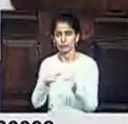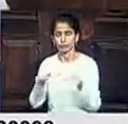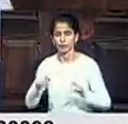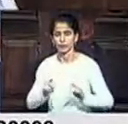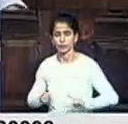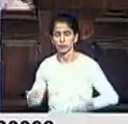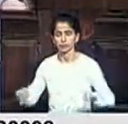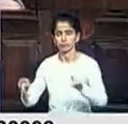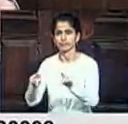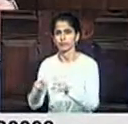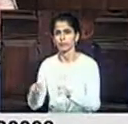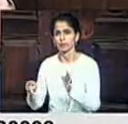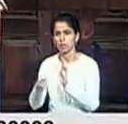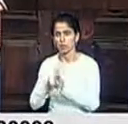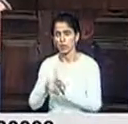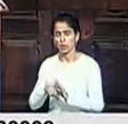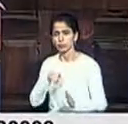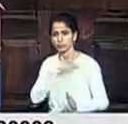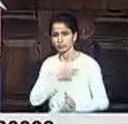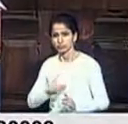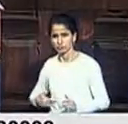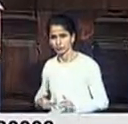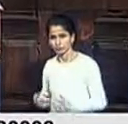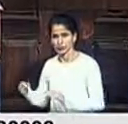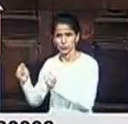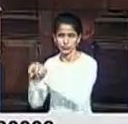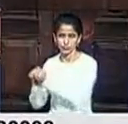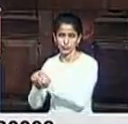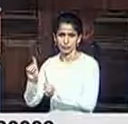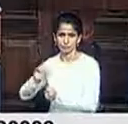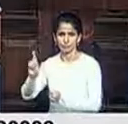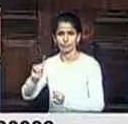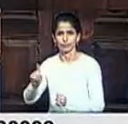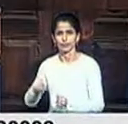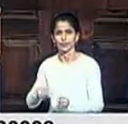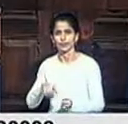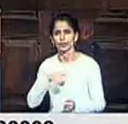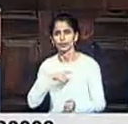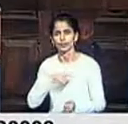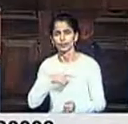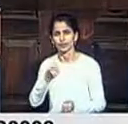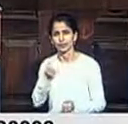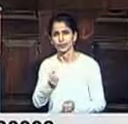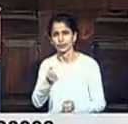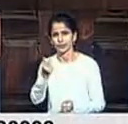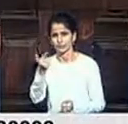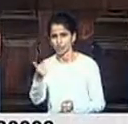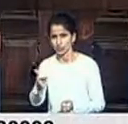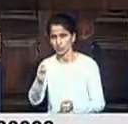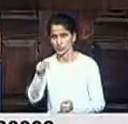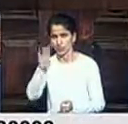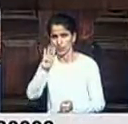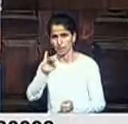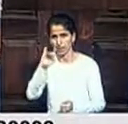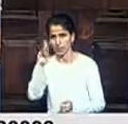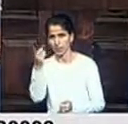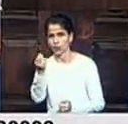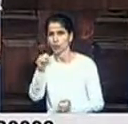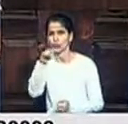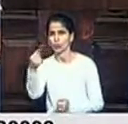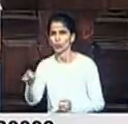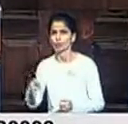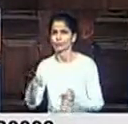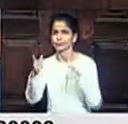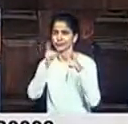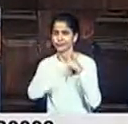Executivo arquem exclusivamente com esse prejuízo todo. Há 62 bilhões de dívida. O presidente Pisciani